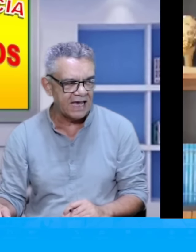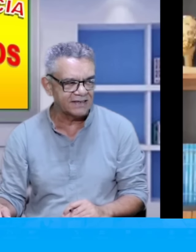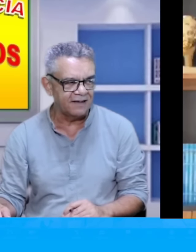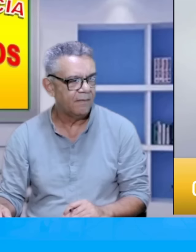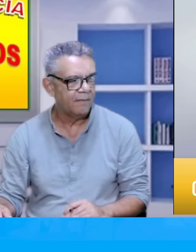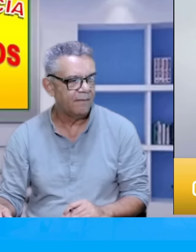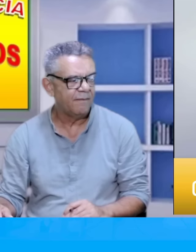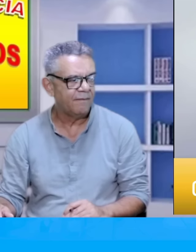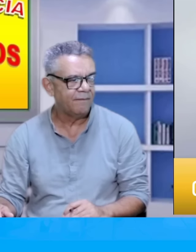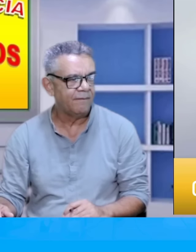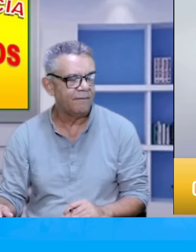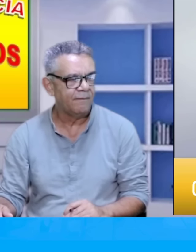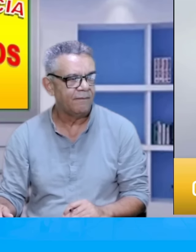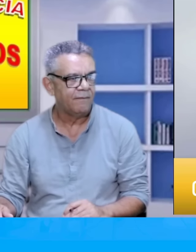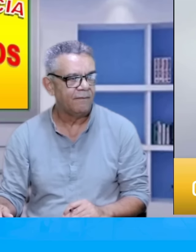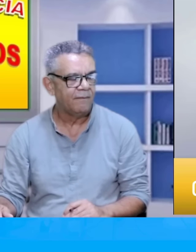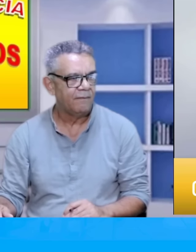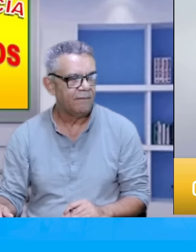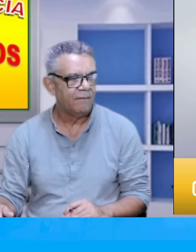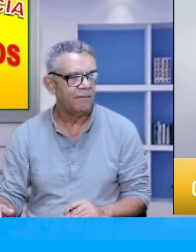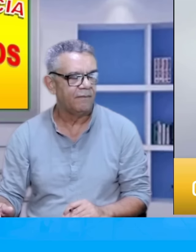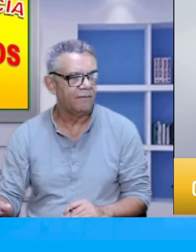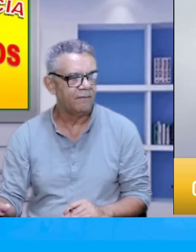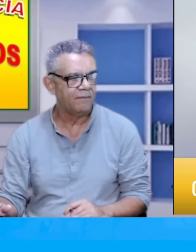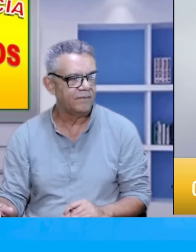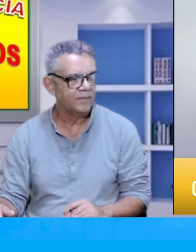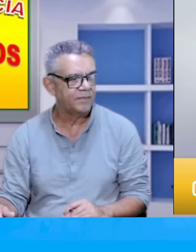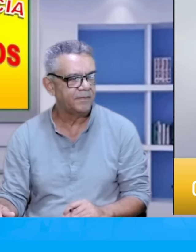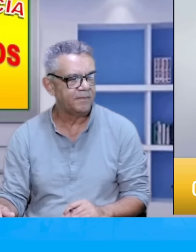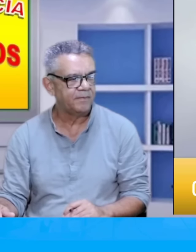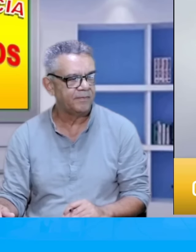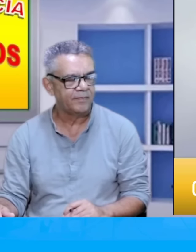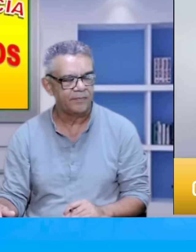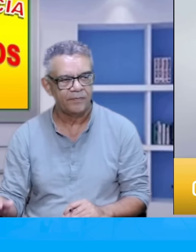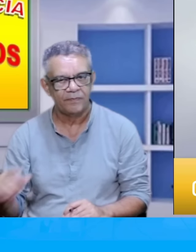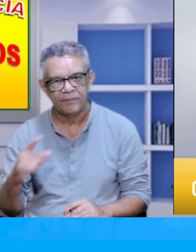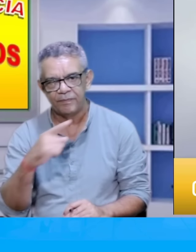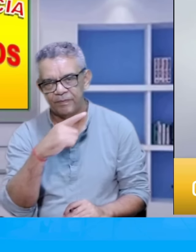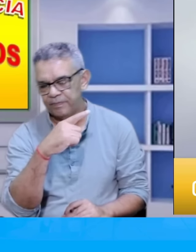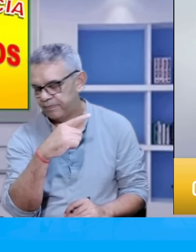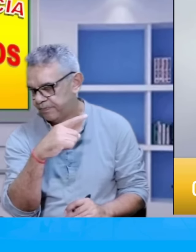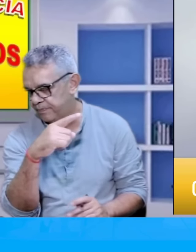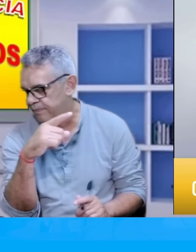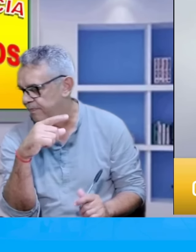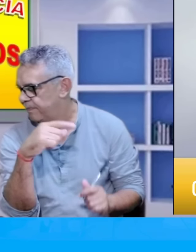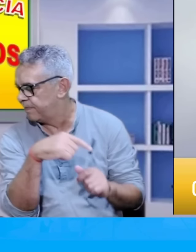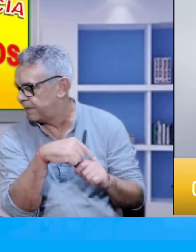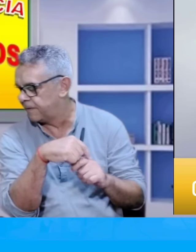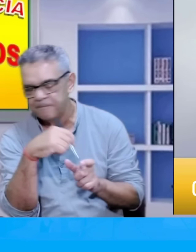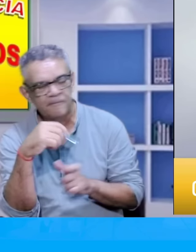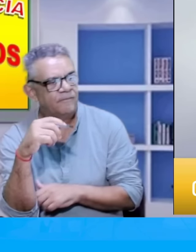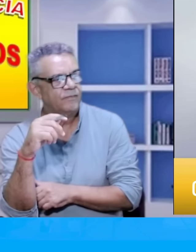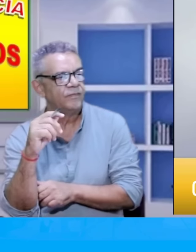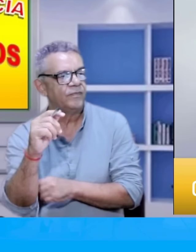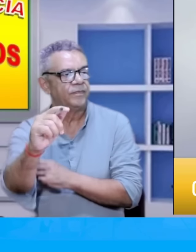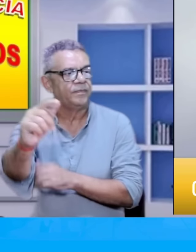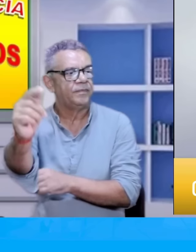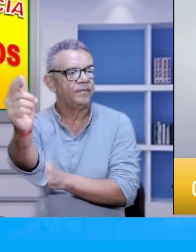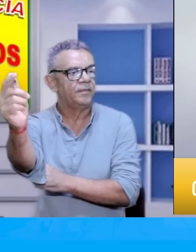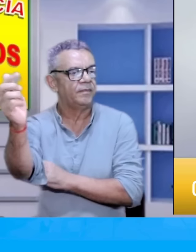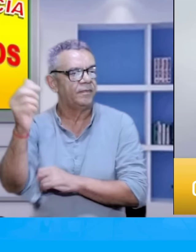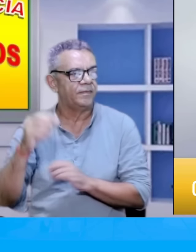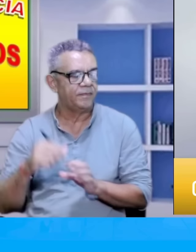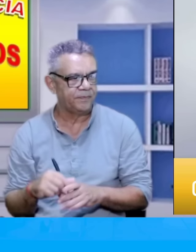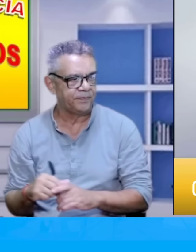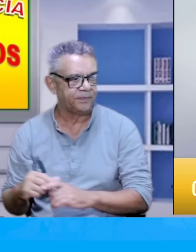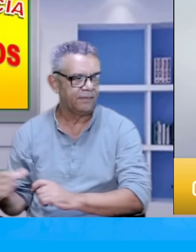Vamos nessa! Povo abençoado do Brasil, mais tarde vem um vídeo quentíssimo. Eu vou falar sobre a proibição